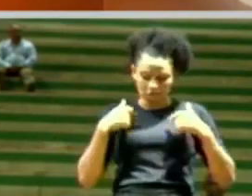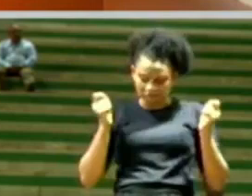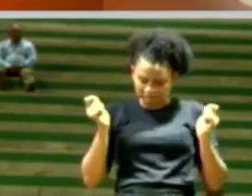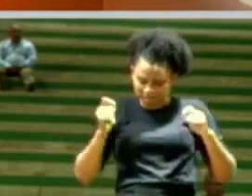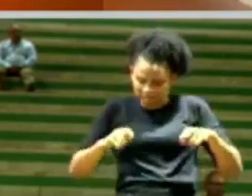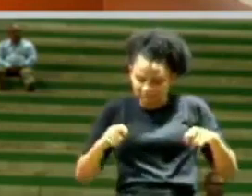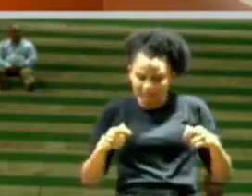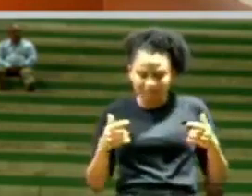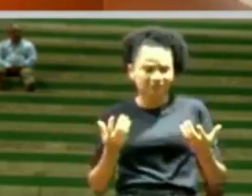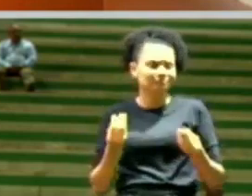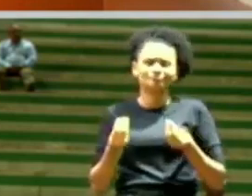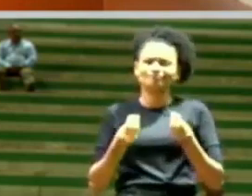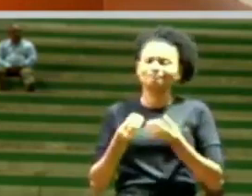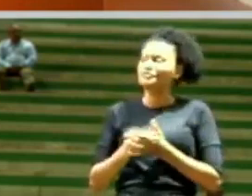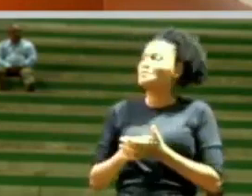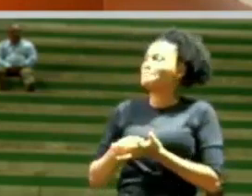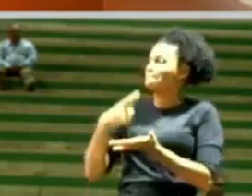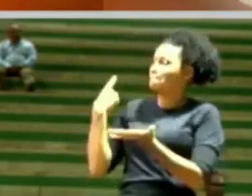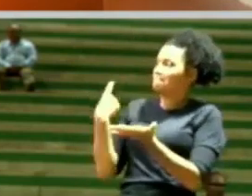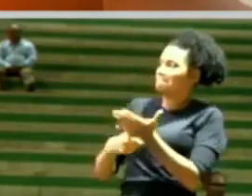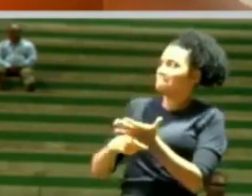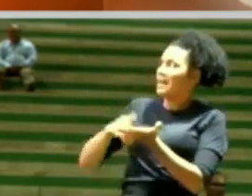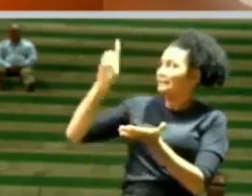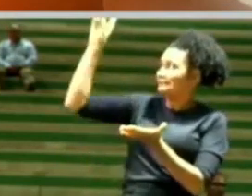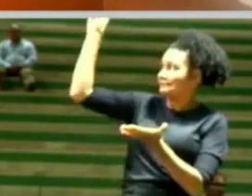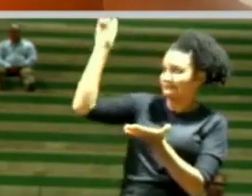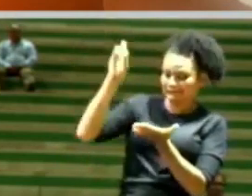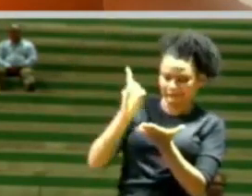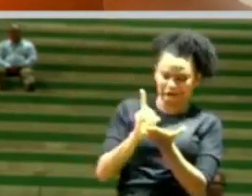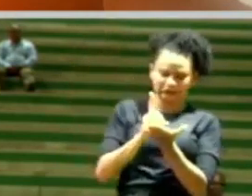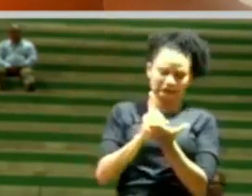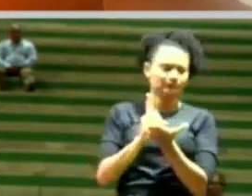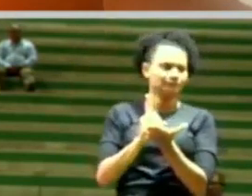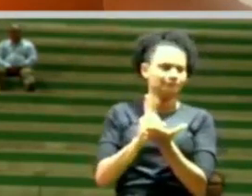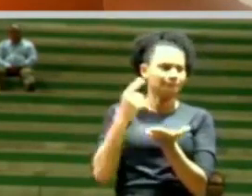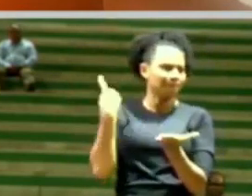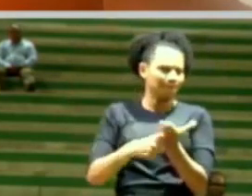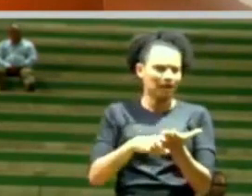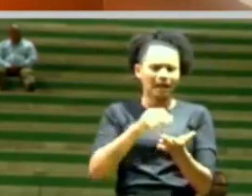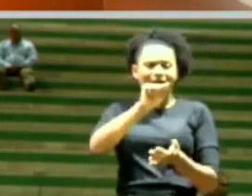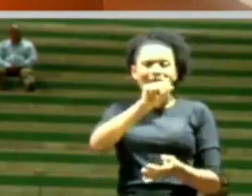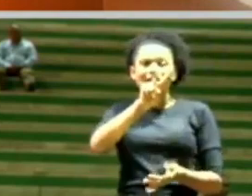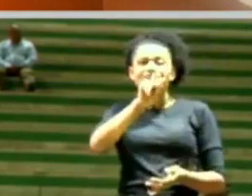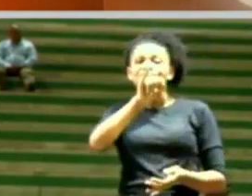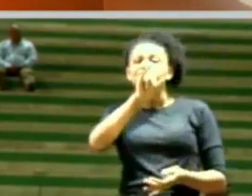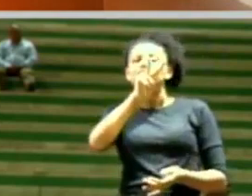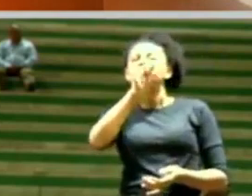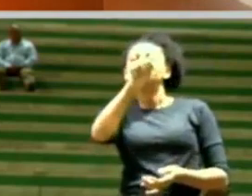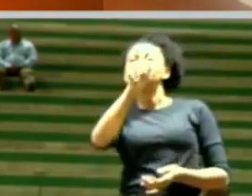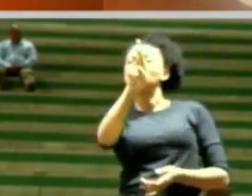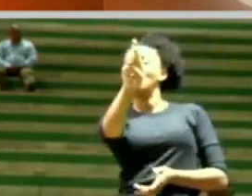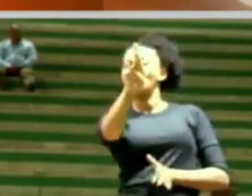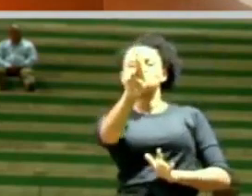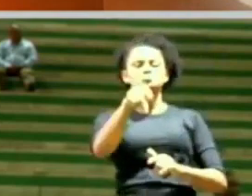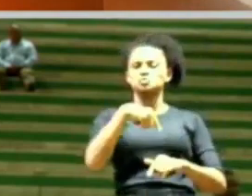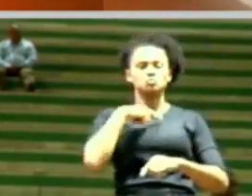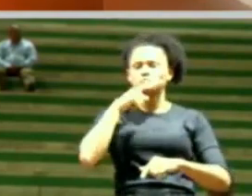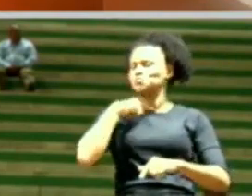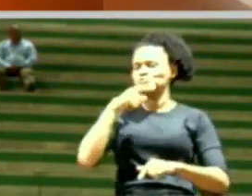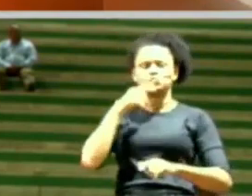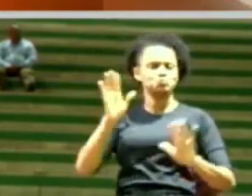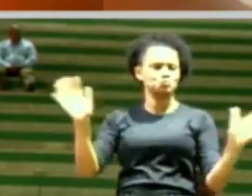condições de determinar quando Deus aviva a igreja. Mas existem duas coisas,